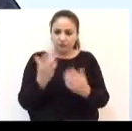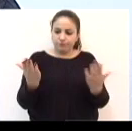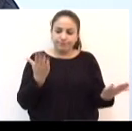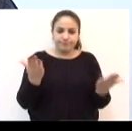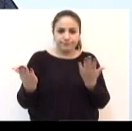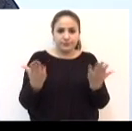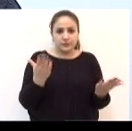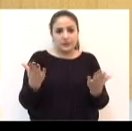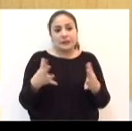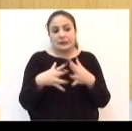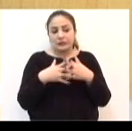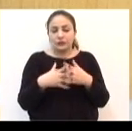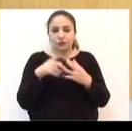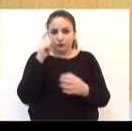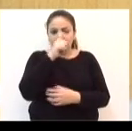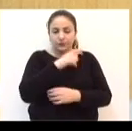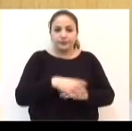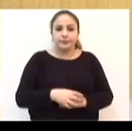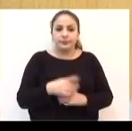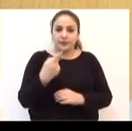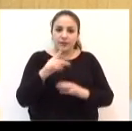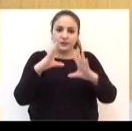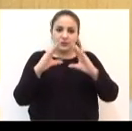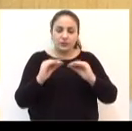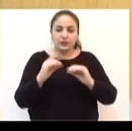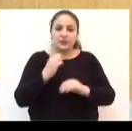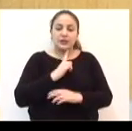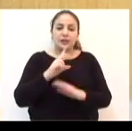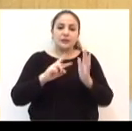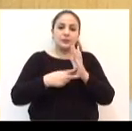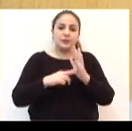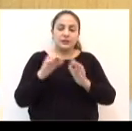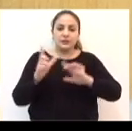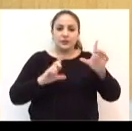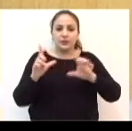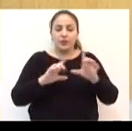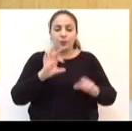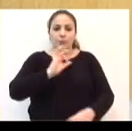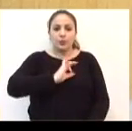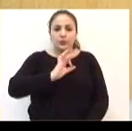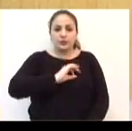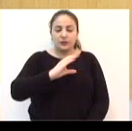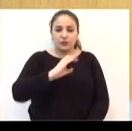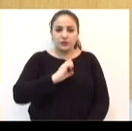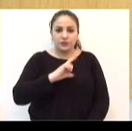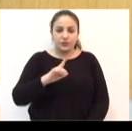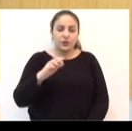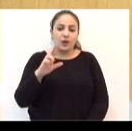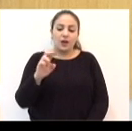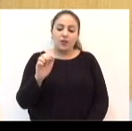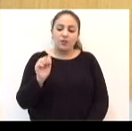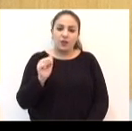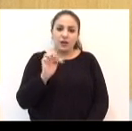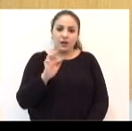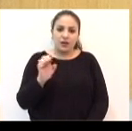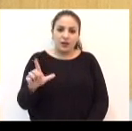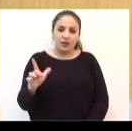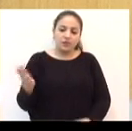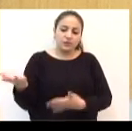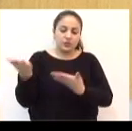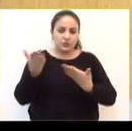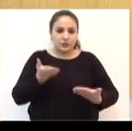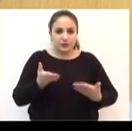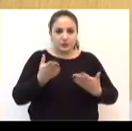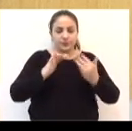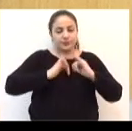fica um pouco complicado, né? Nesta noite tem Simpasso na TV e o policial civil Rafael Moraes é o convidado do